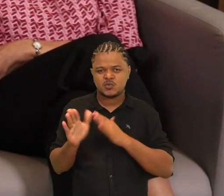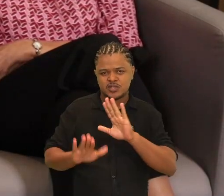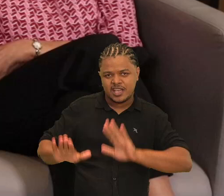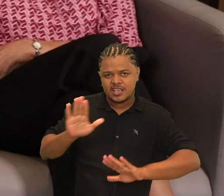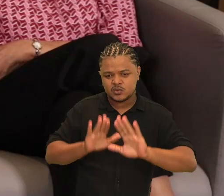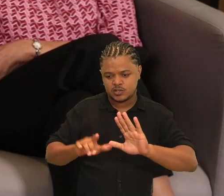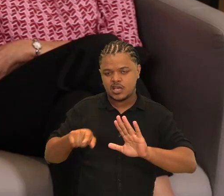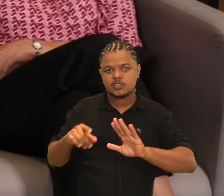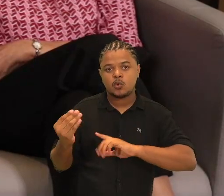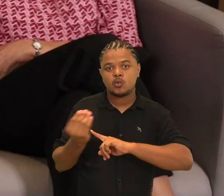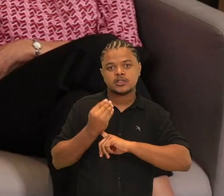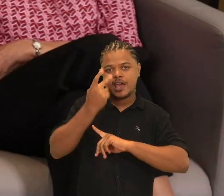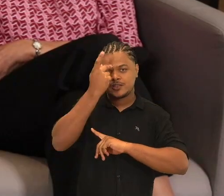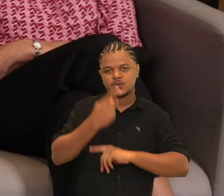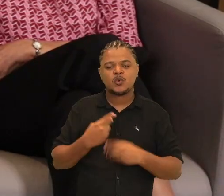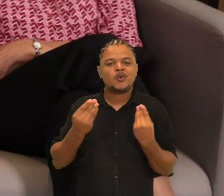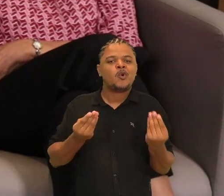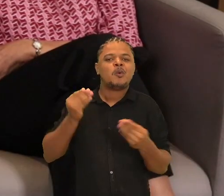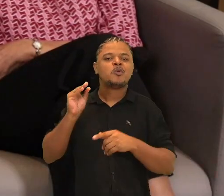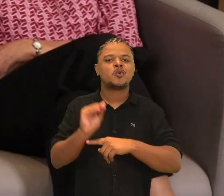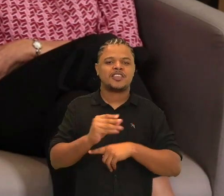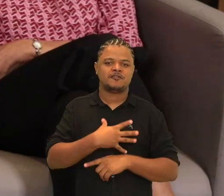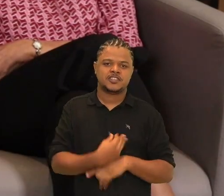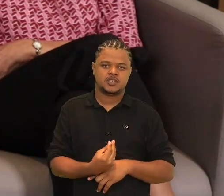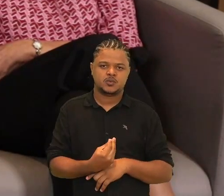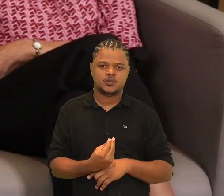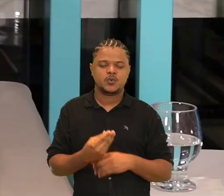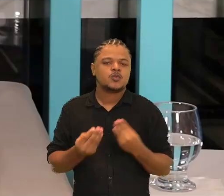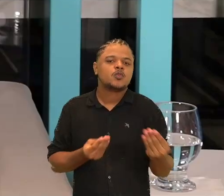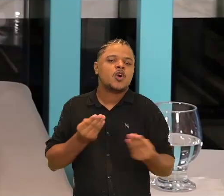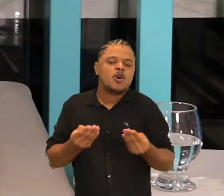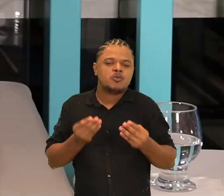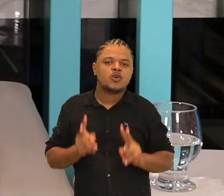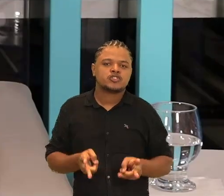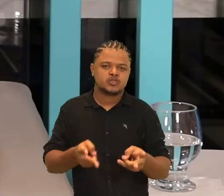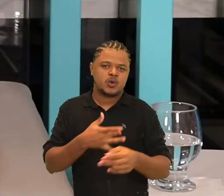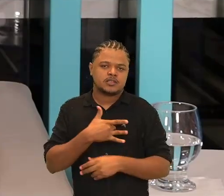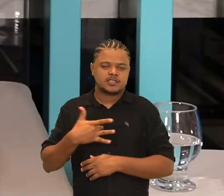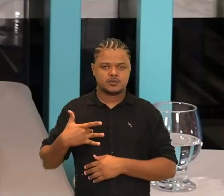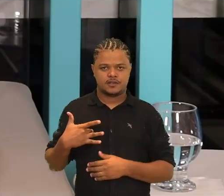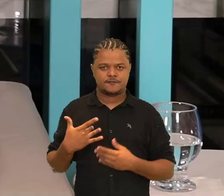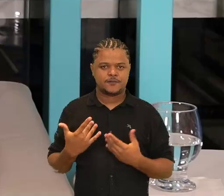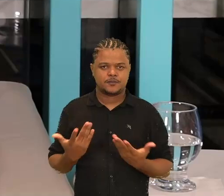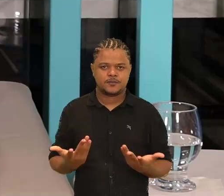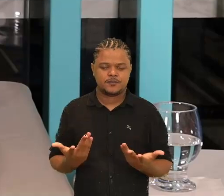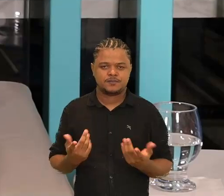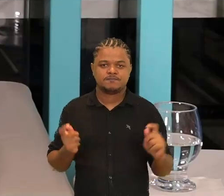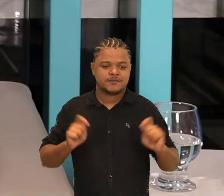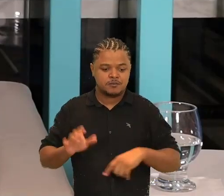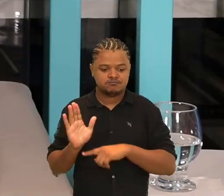forem cuidados, como eles vão cuidar dos filhos? Né? Como eles vão se manter saudáveis para poder dar